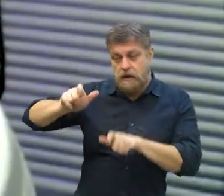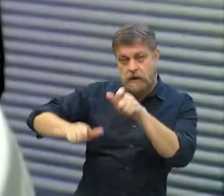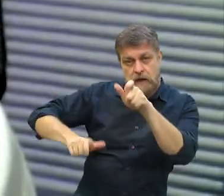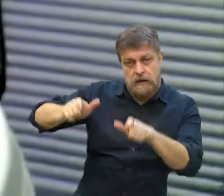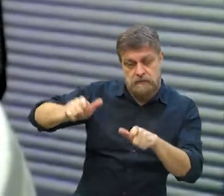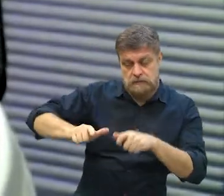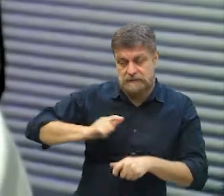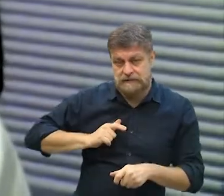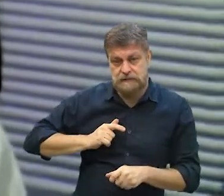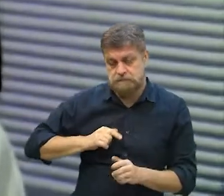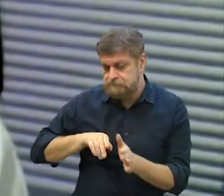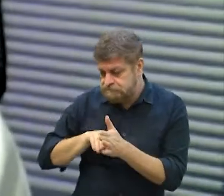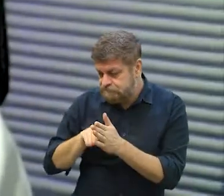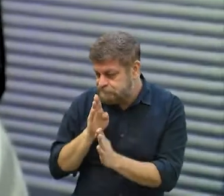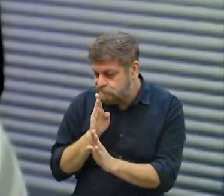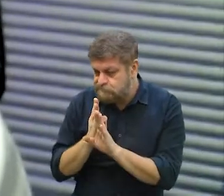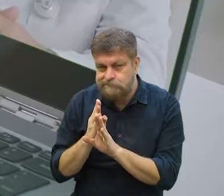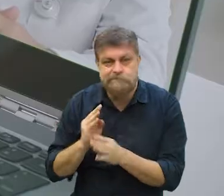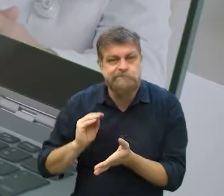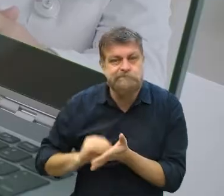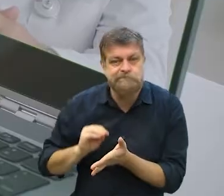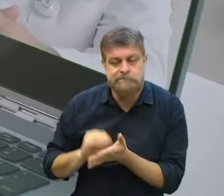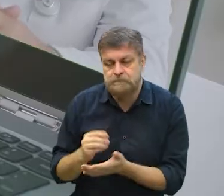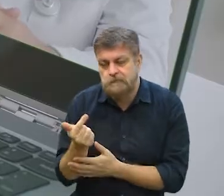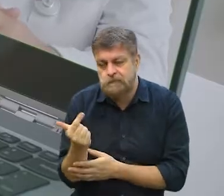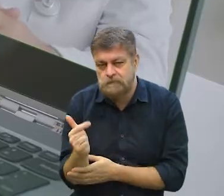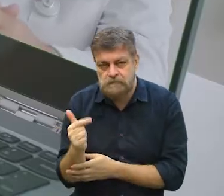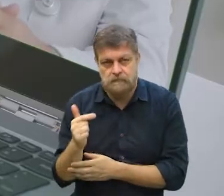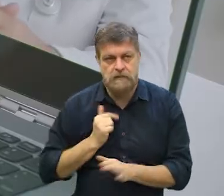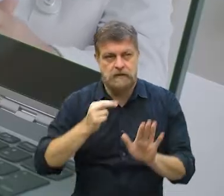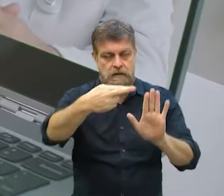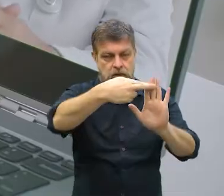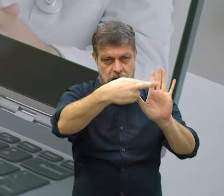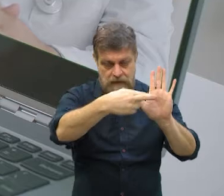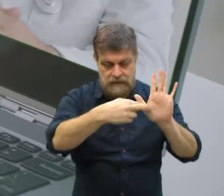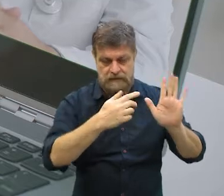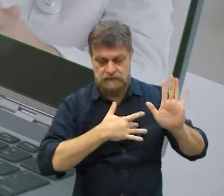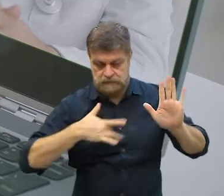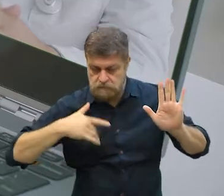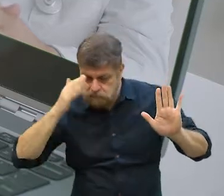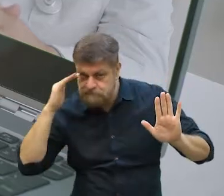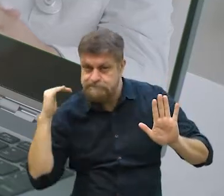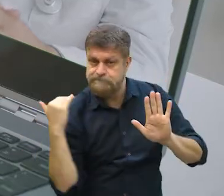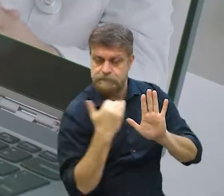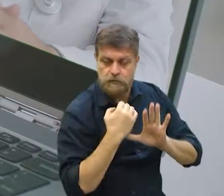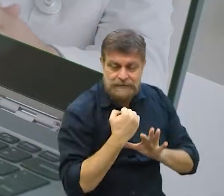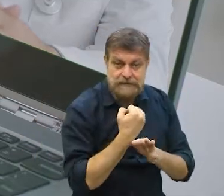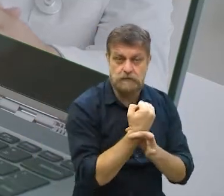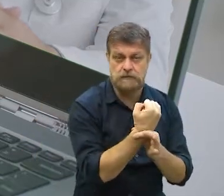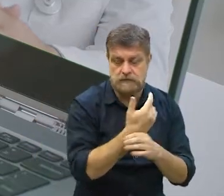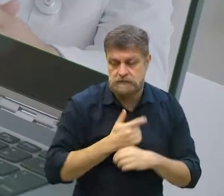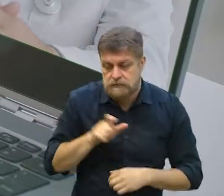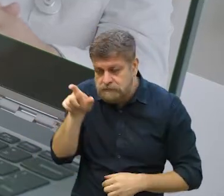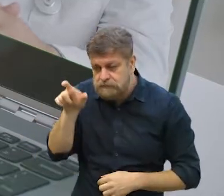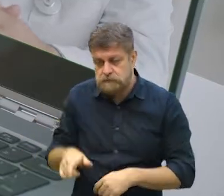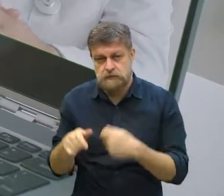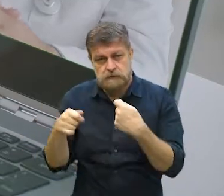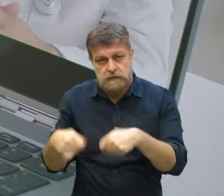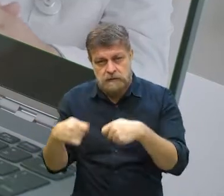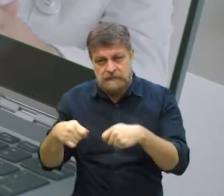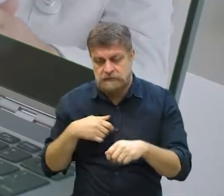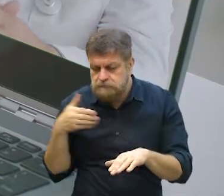delas deixando de ter o seu diagnóstico feito. Então, respeitando todos os critérios, os protocolos de segurança, a pessoa deve